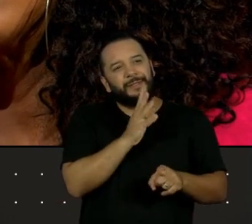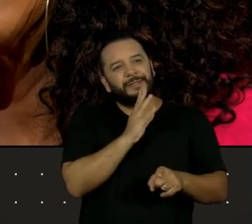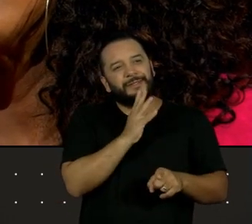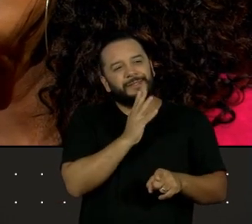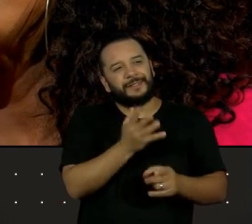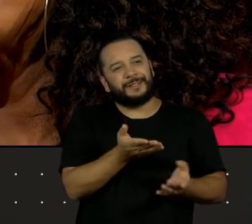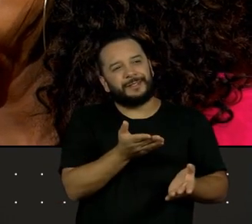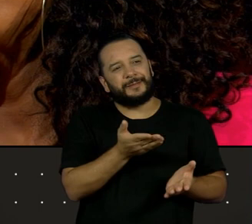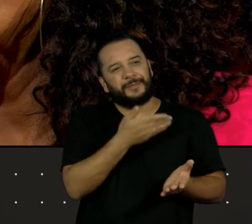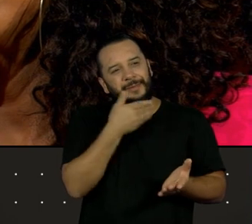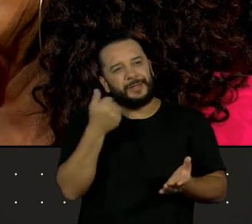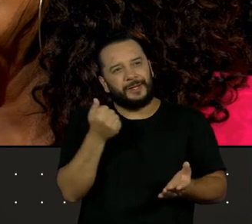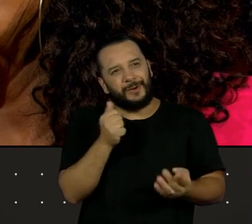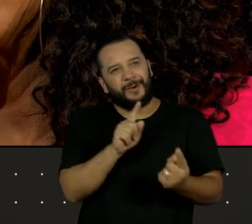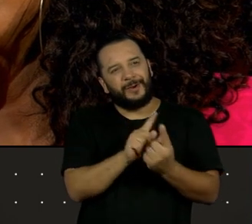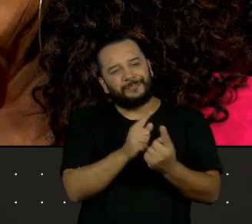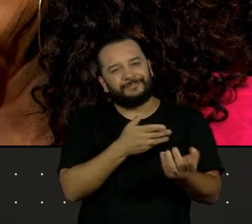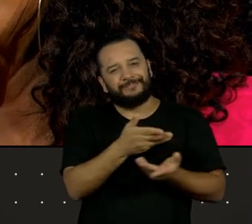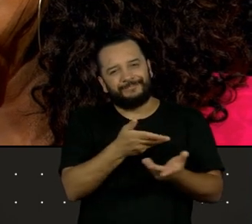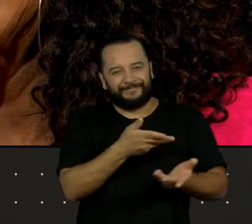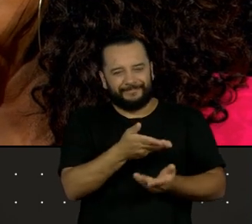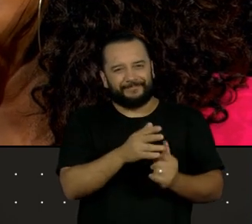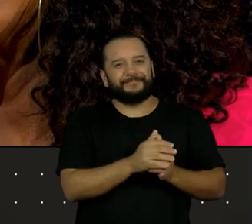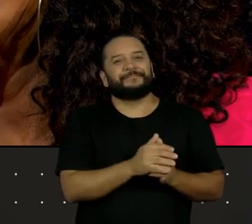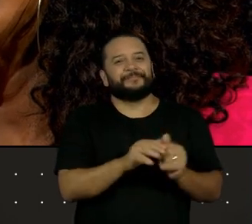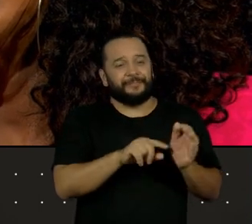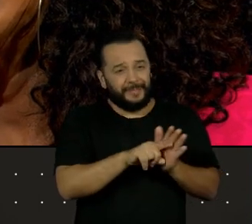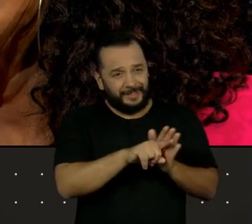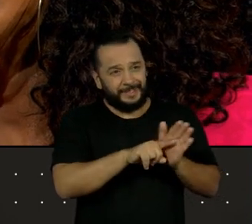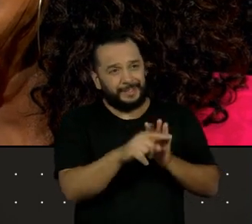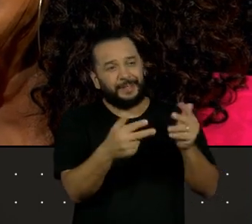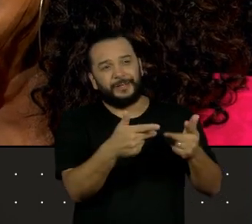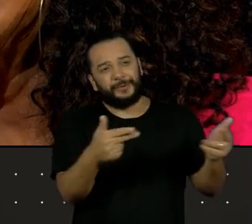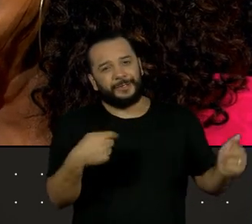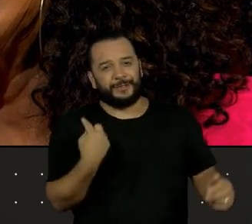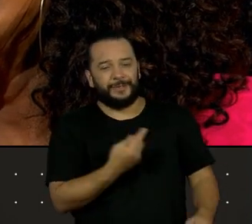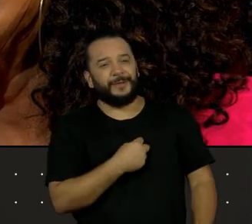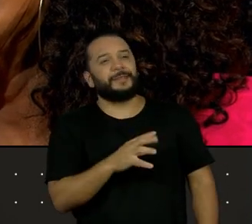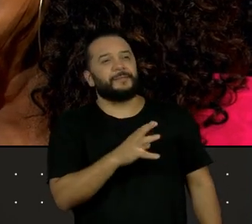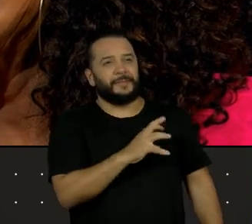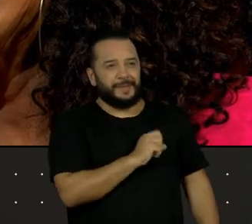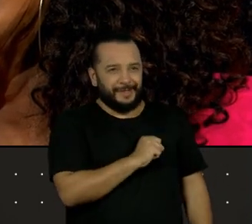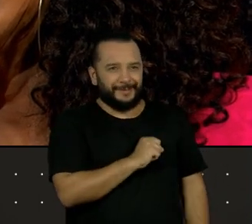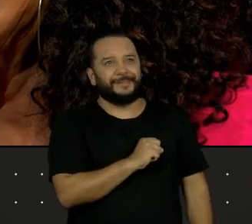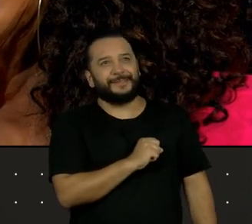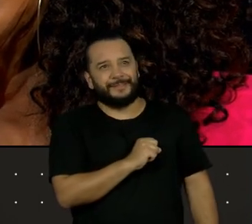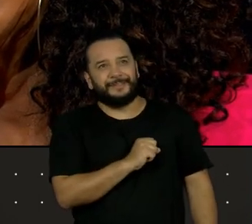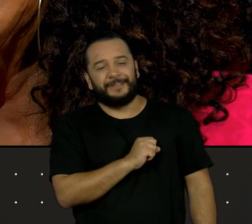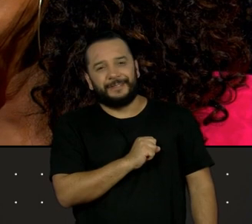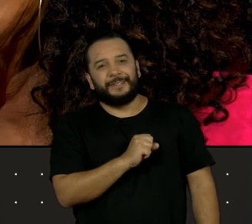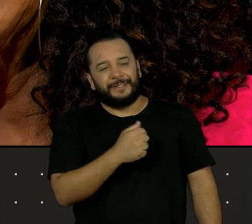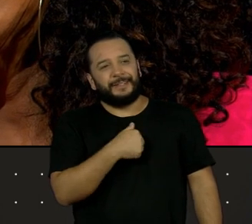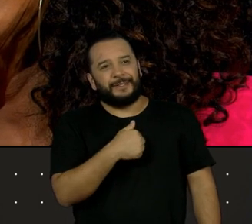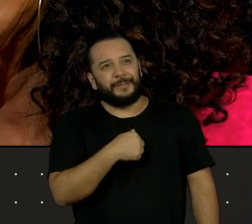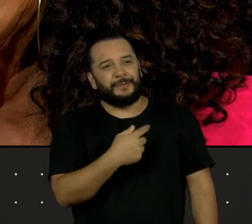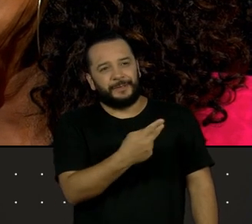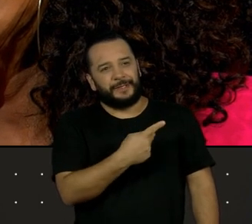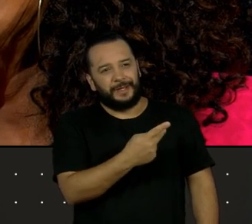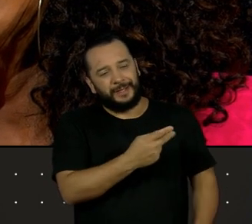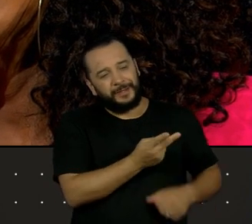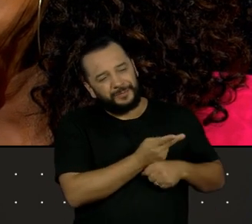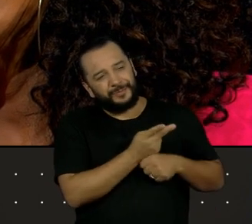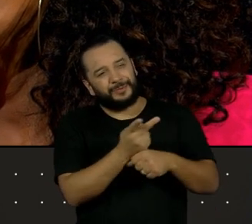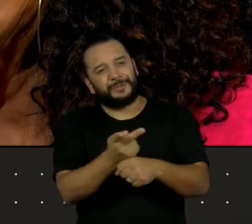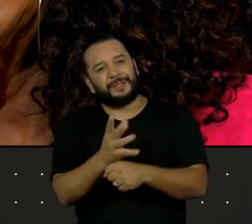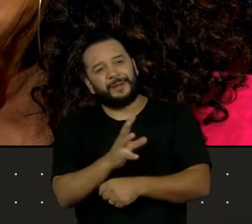e pesquisar as coisas que a gente amava e a gente foi junto numa busca de amor pela música